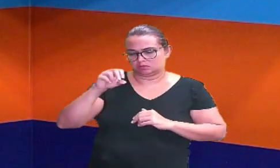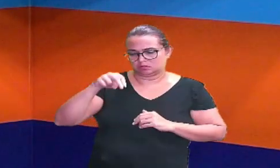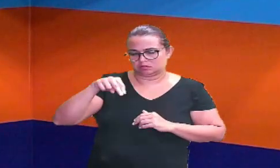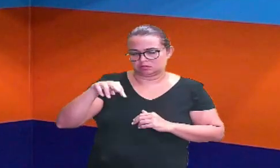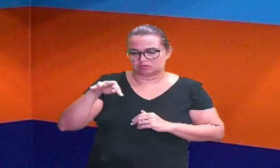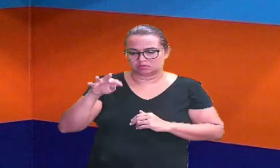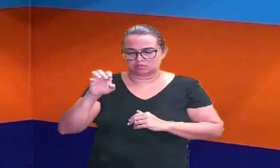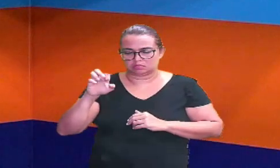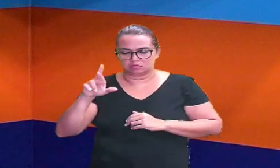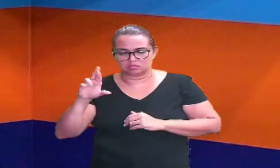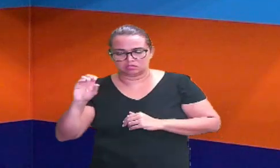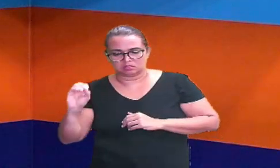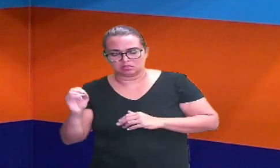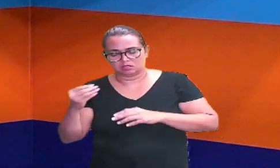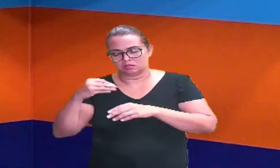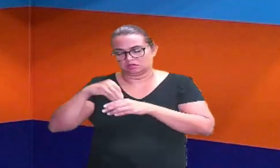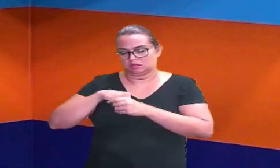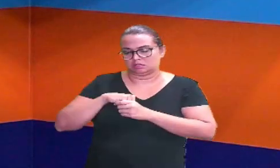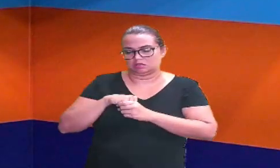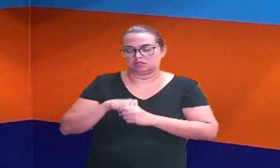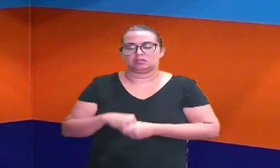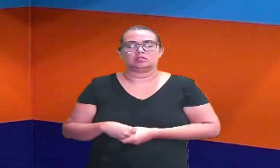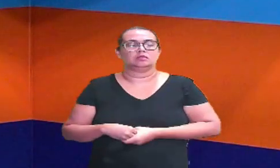para o lado de dentro.